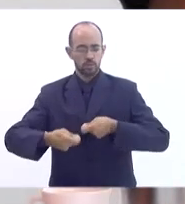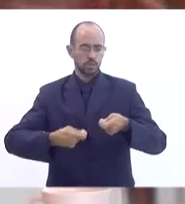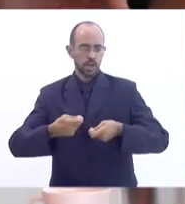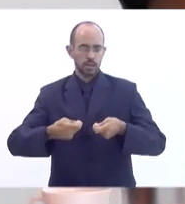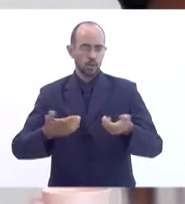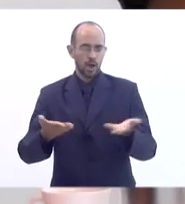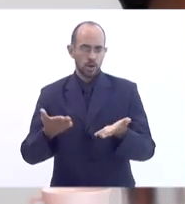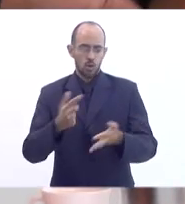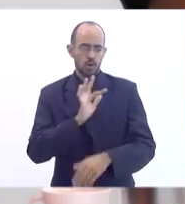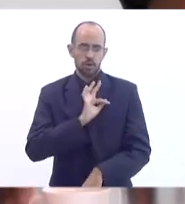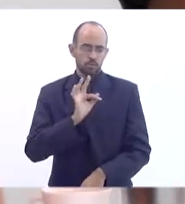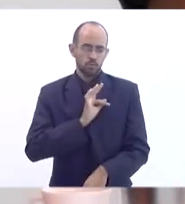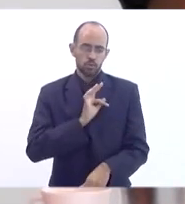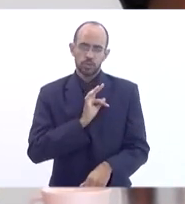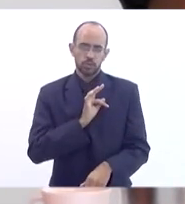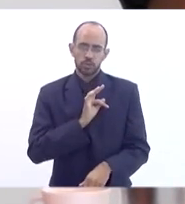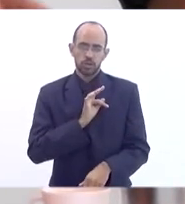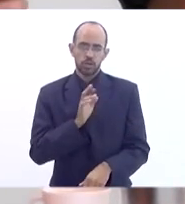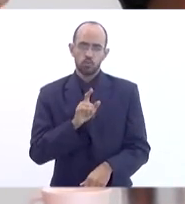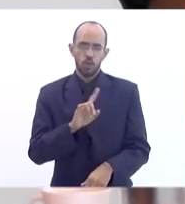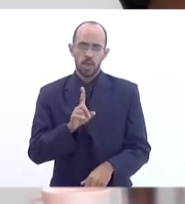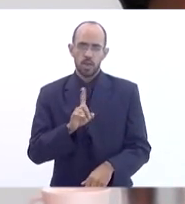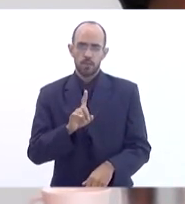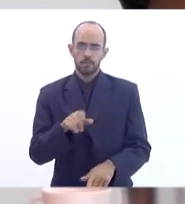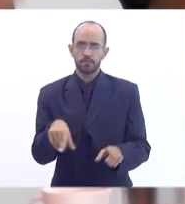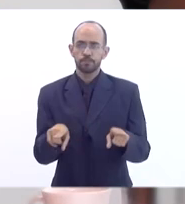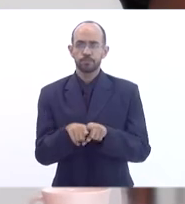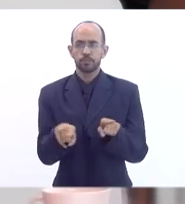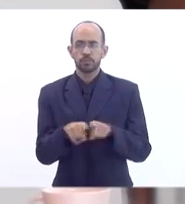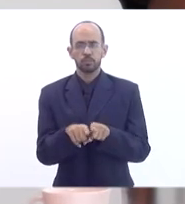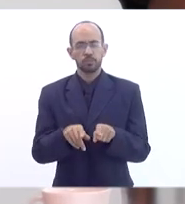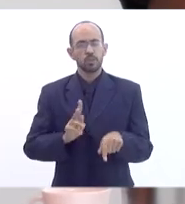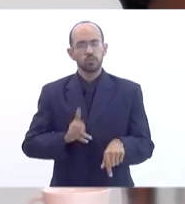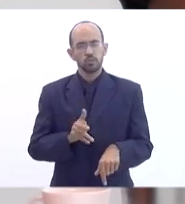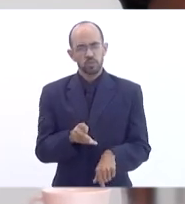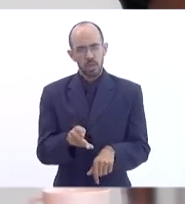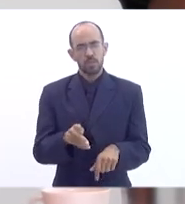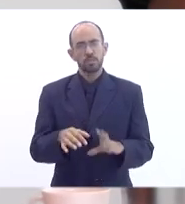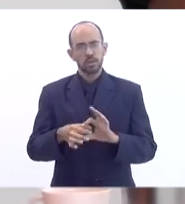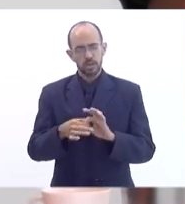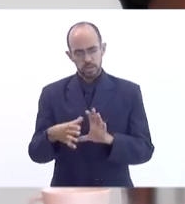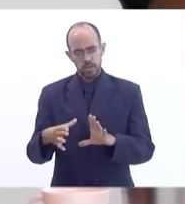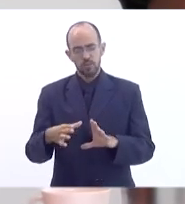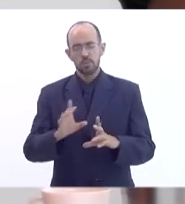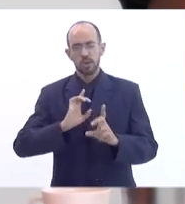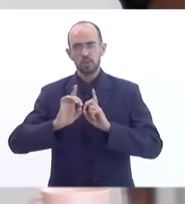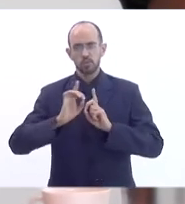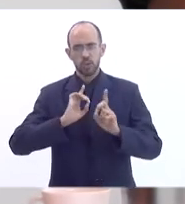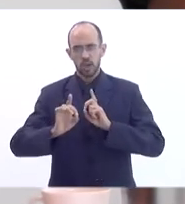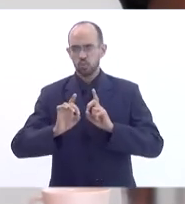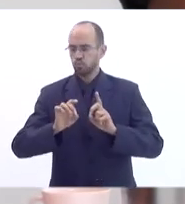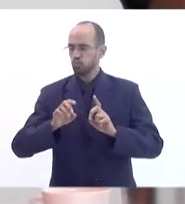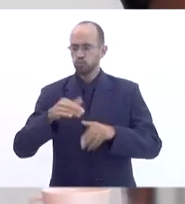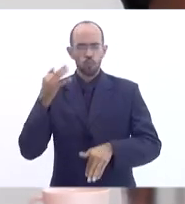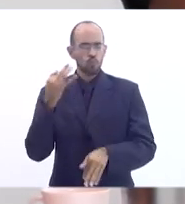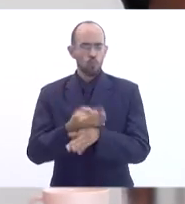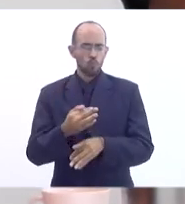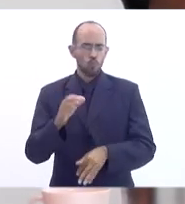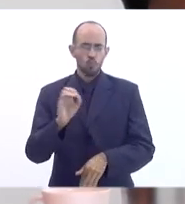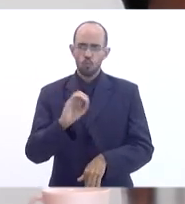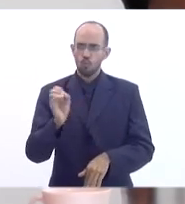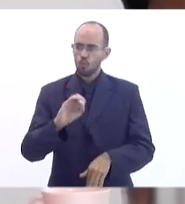Os oficiais estão sempre aqui conosco sempre dispostos ao diálogo vieram todas as vezes não faltaram Em uma audiência